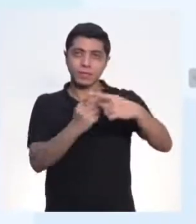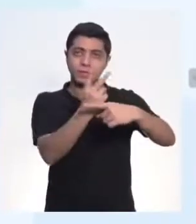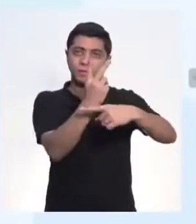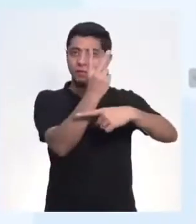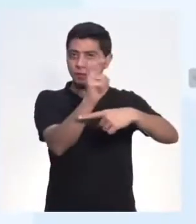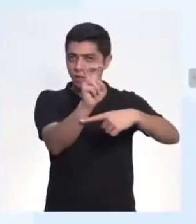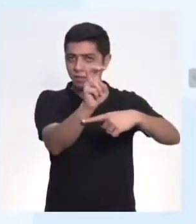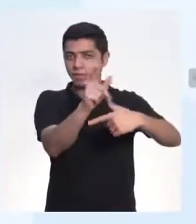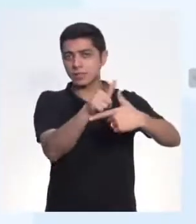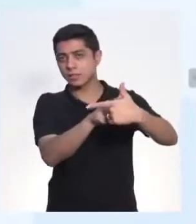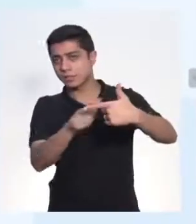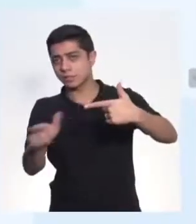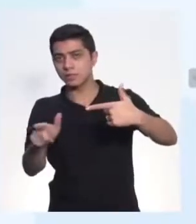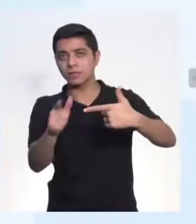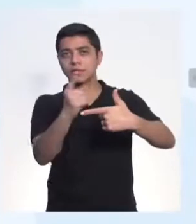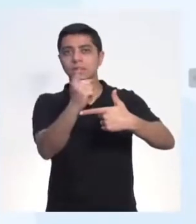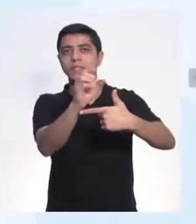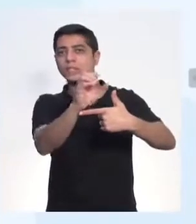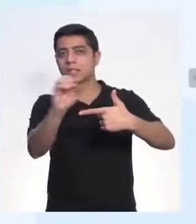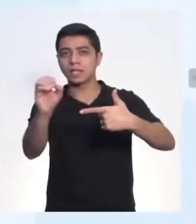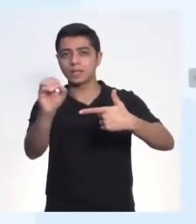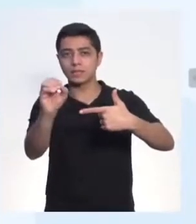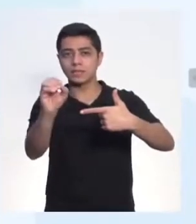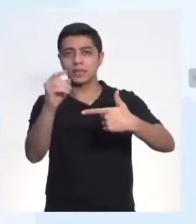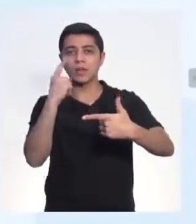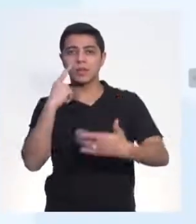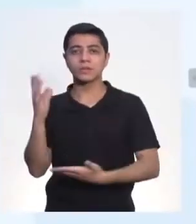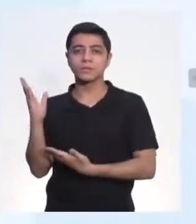Aonde eu vou chegar, vou até pôr na próxima tela, no